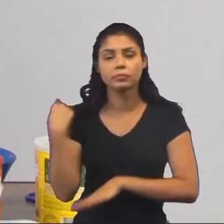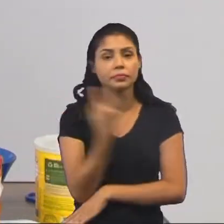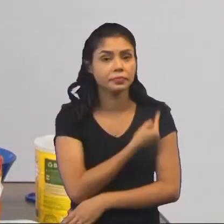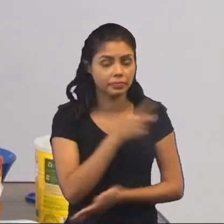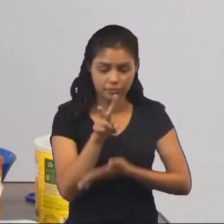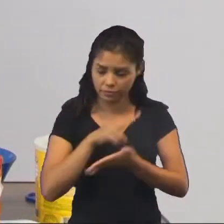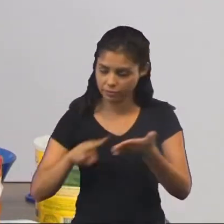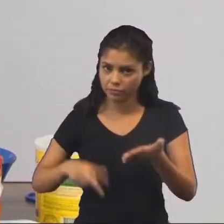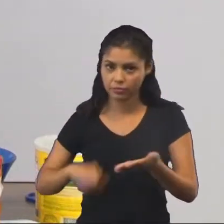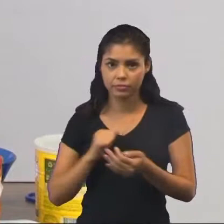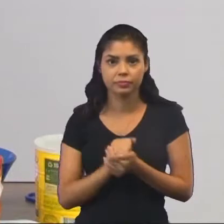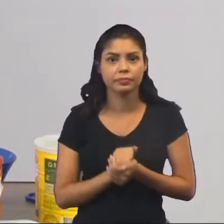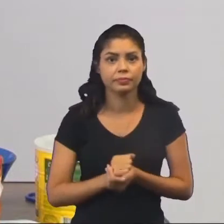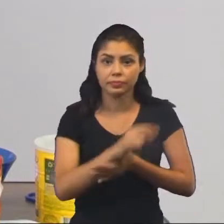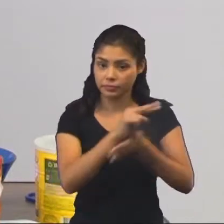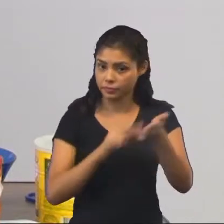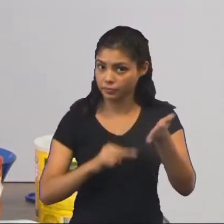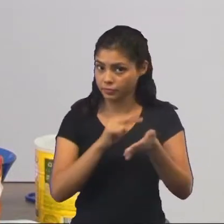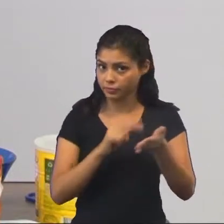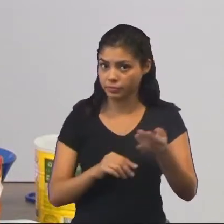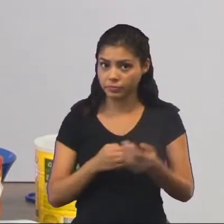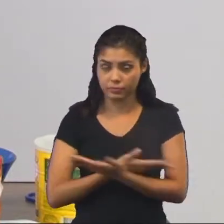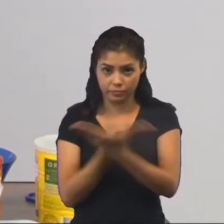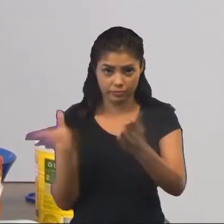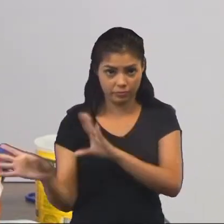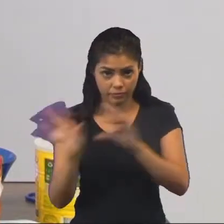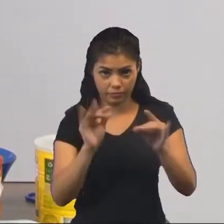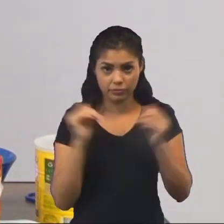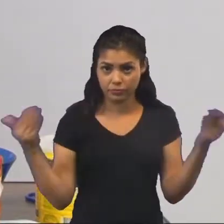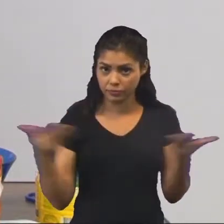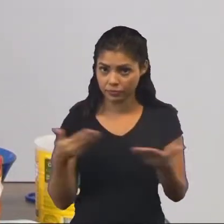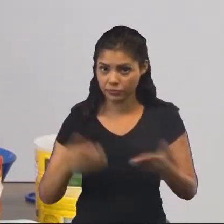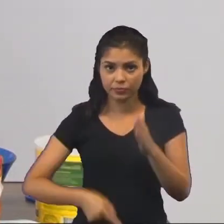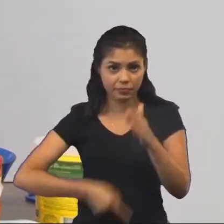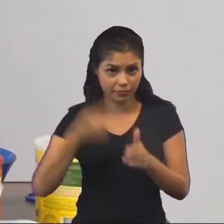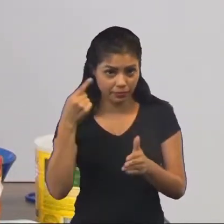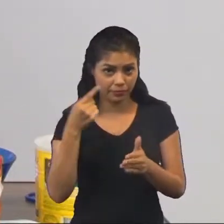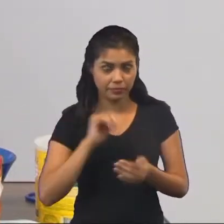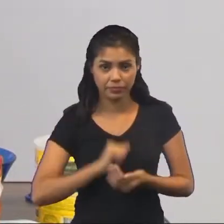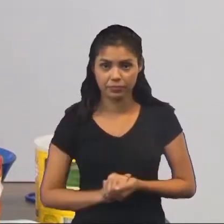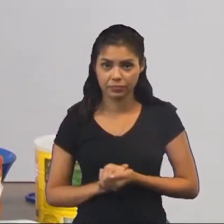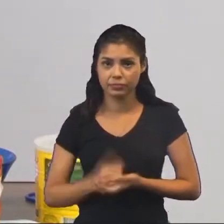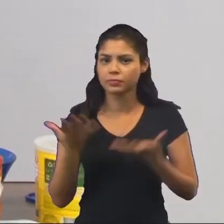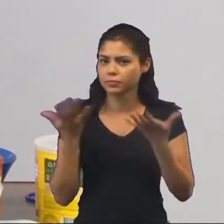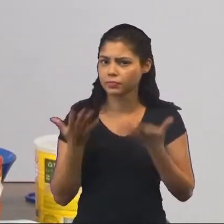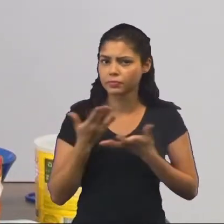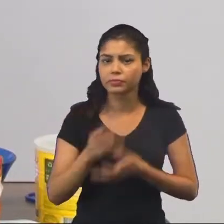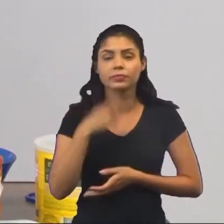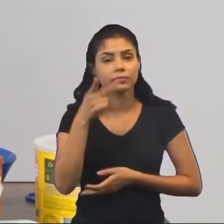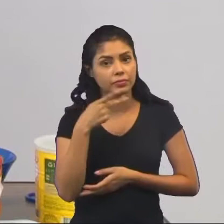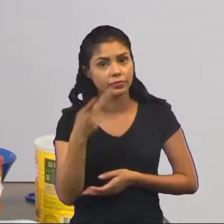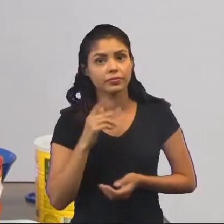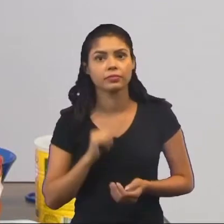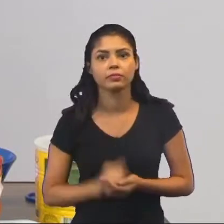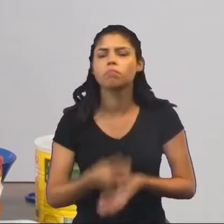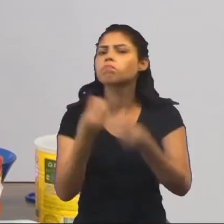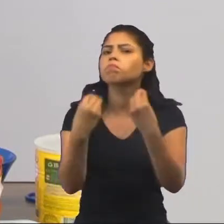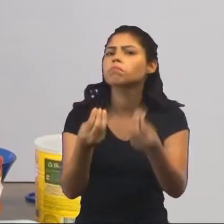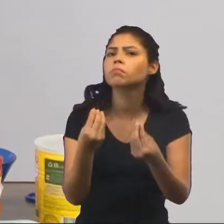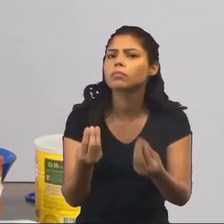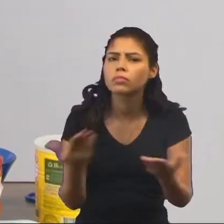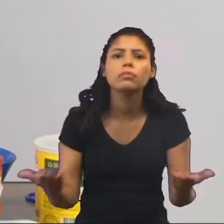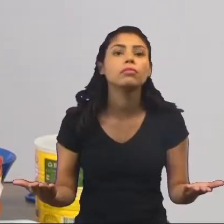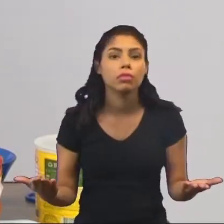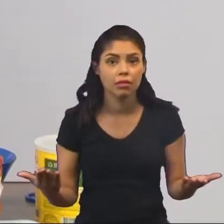nós lermos a receita que eu trouxe hoje, primeiro eu quero que vocês me digam para que serve